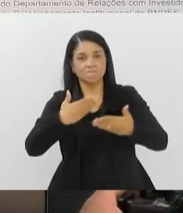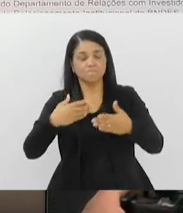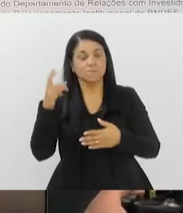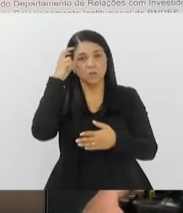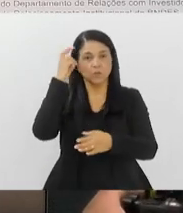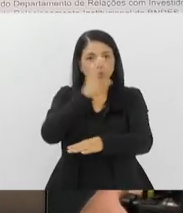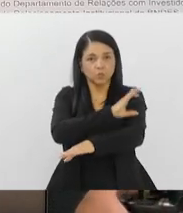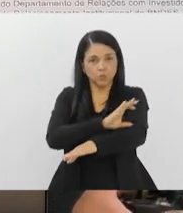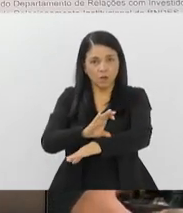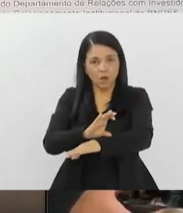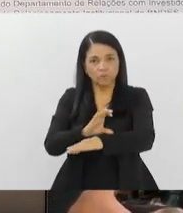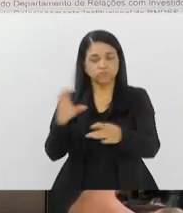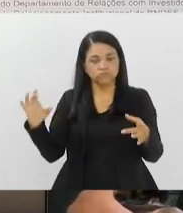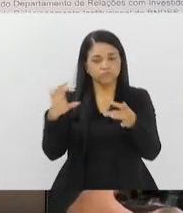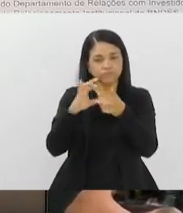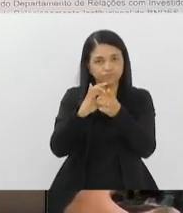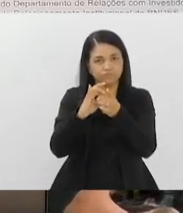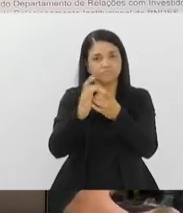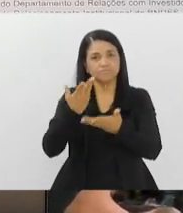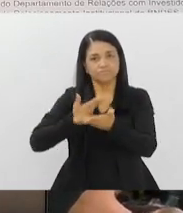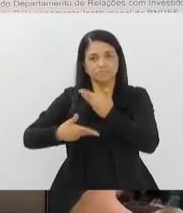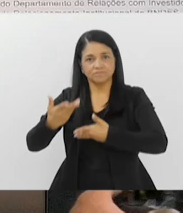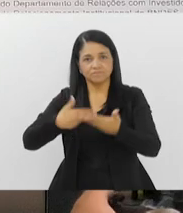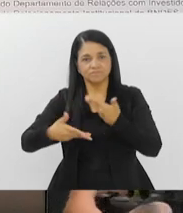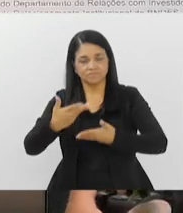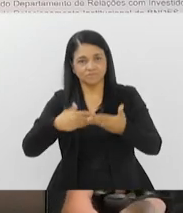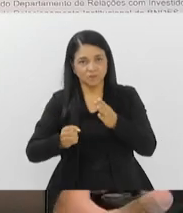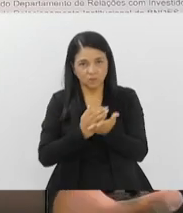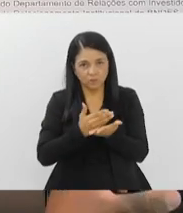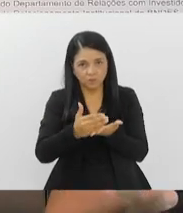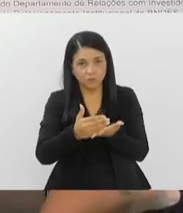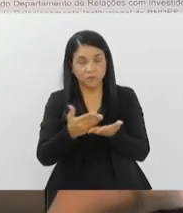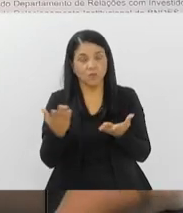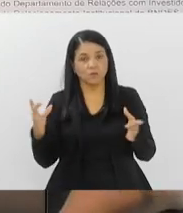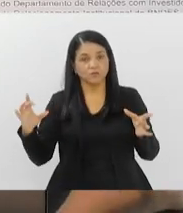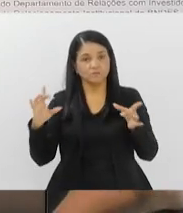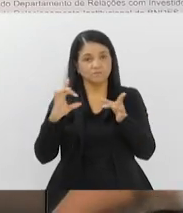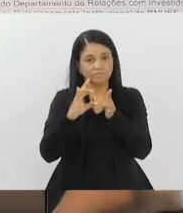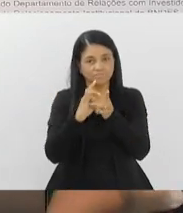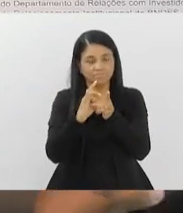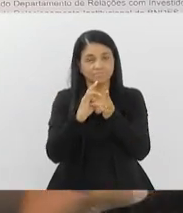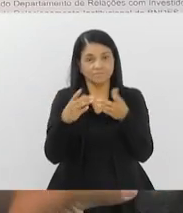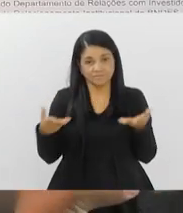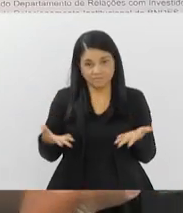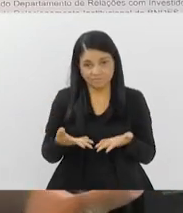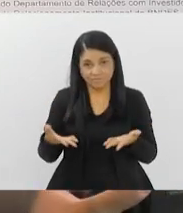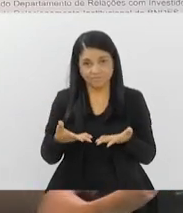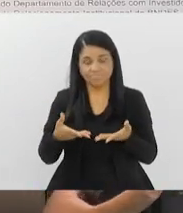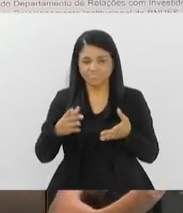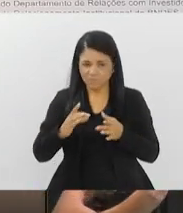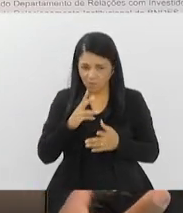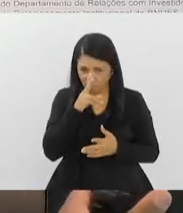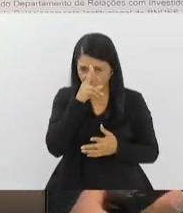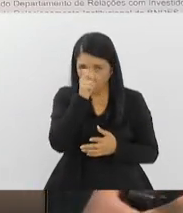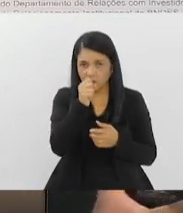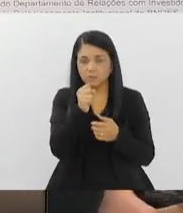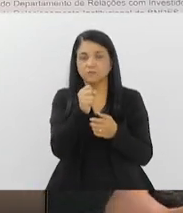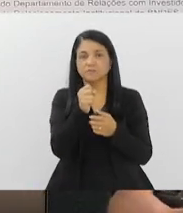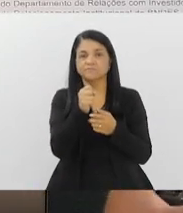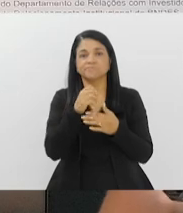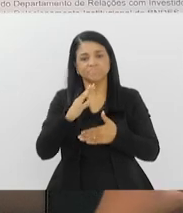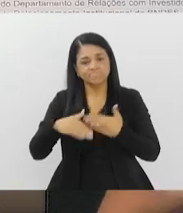culturais começaram a florescer. Hoje, esses laços se manifestam de maneira ainda mais robusta através